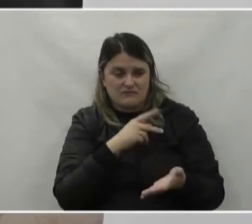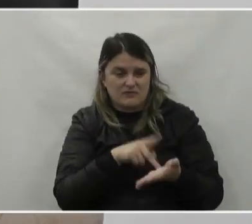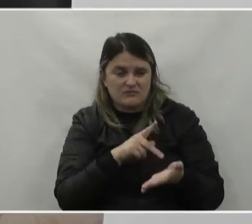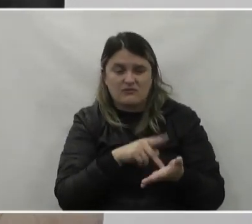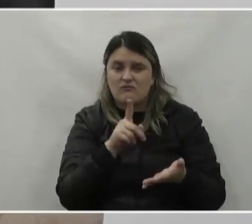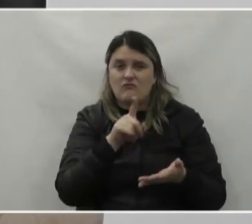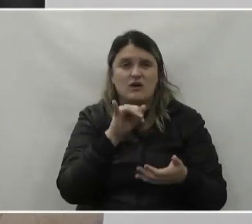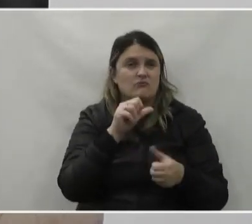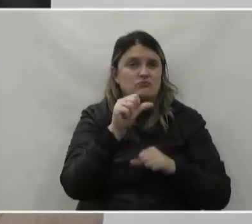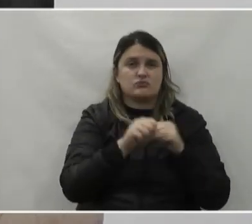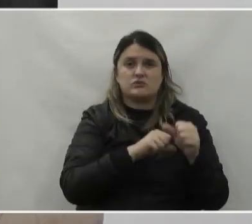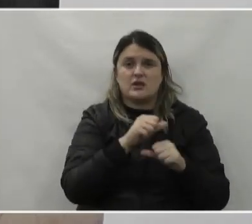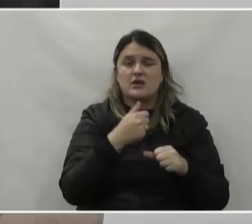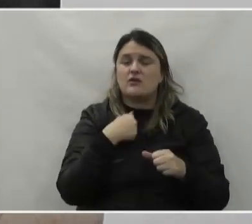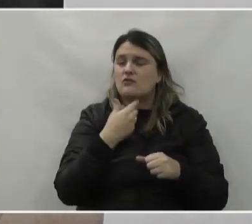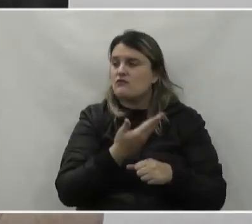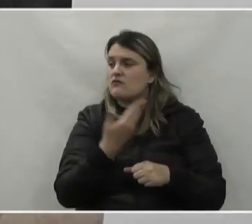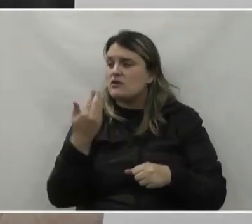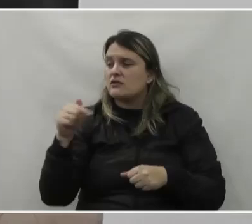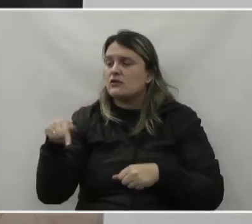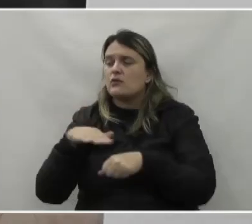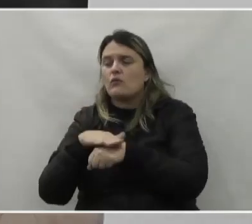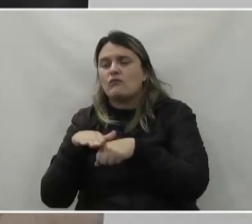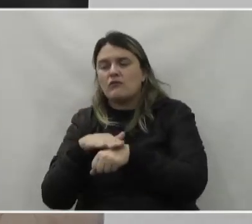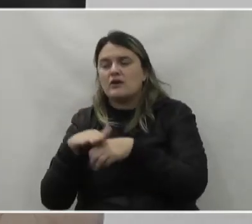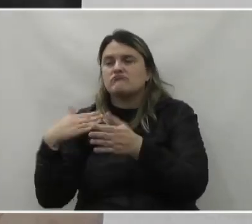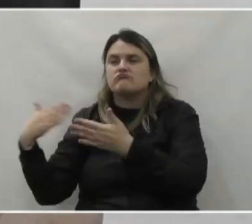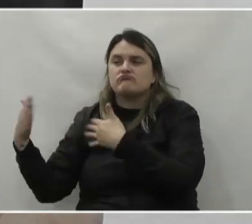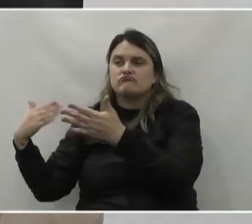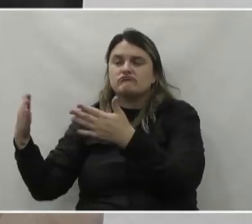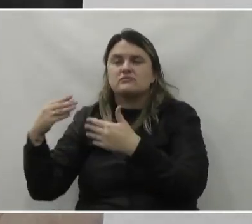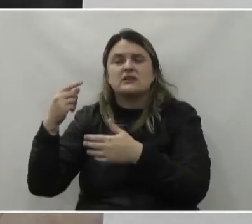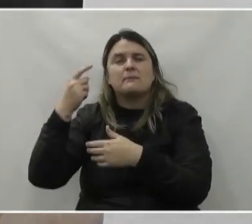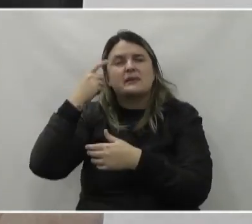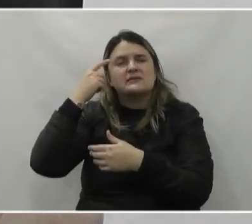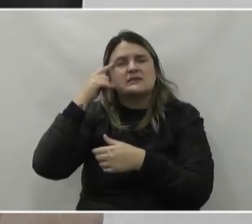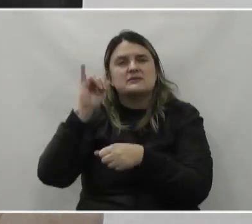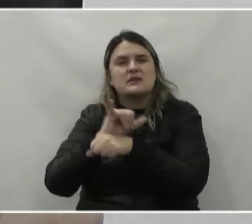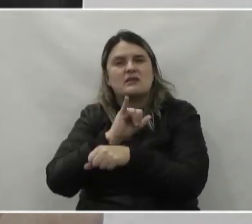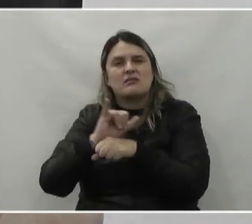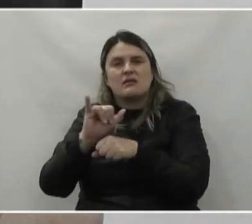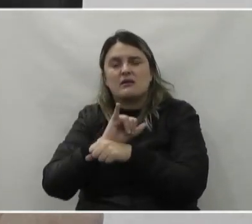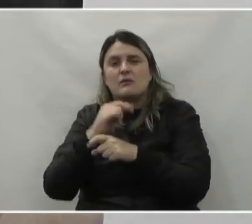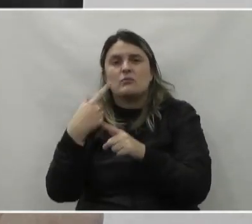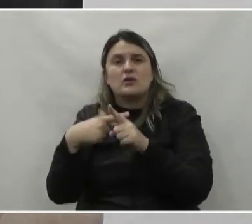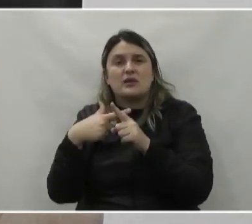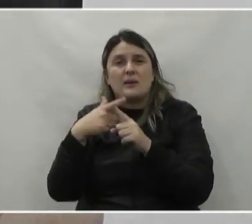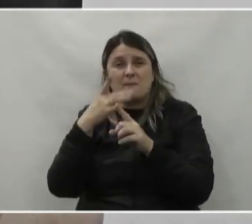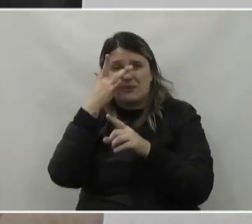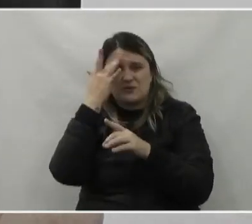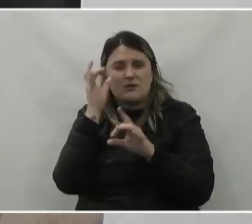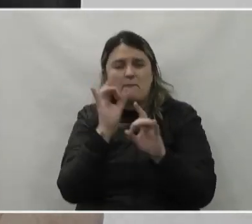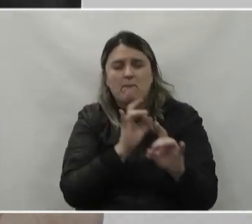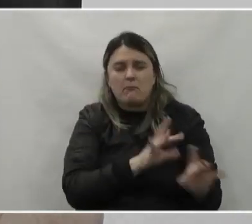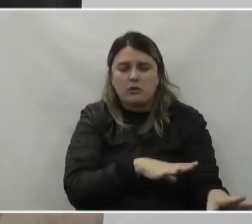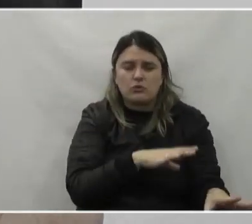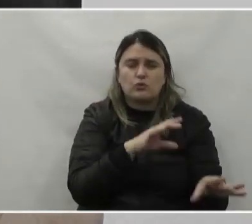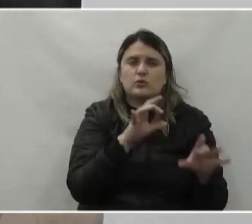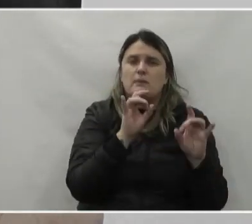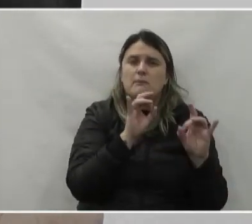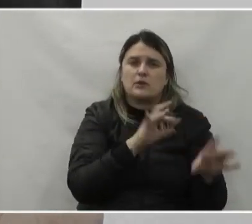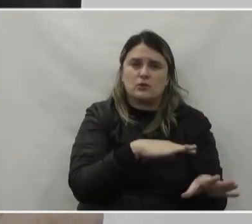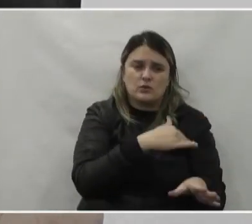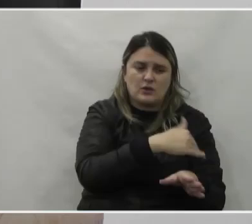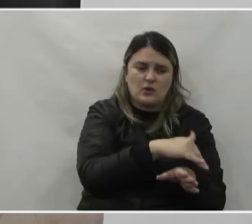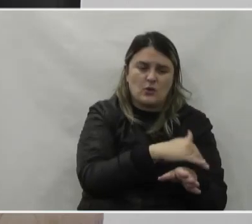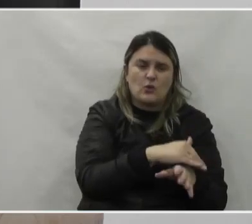aqui toda semana dividir com os colegas para que me ajudem em buscar soluções, porque o índice de abandono em nosso município e o crime